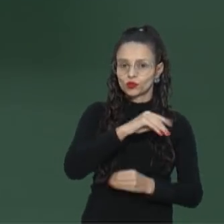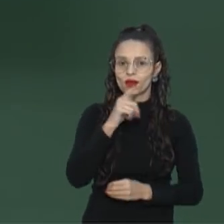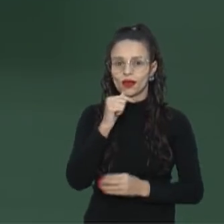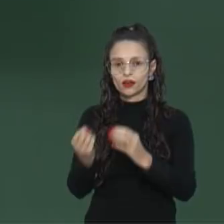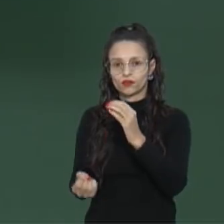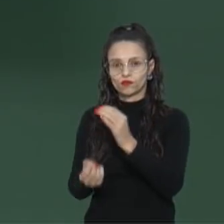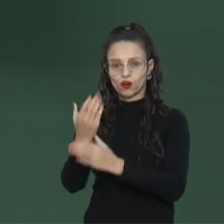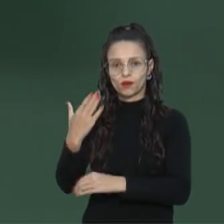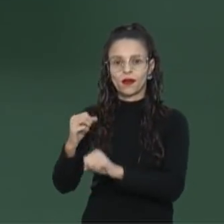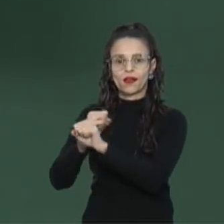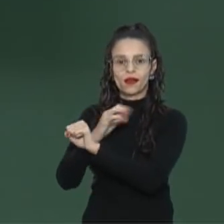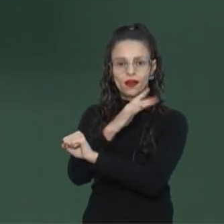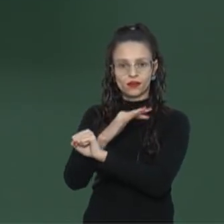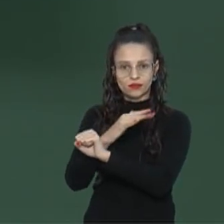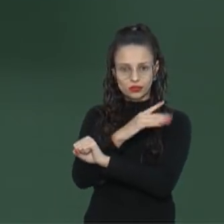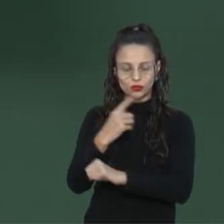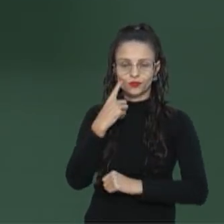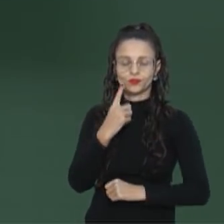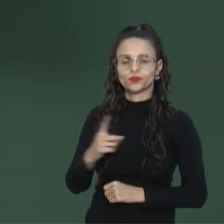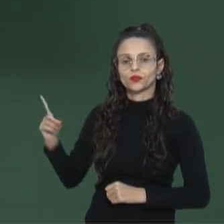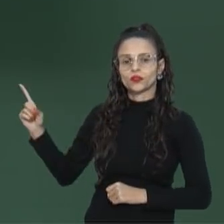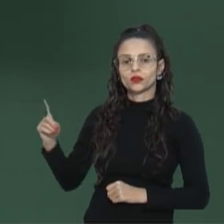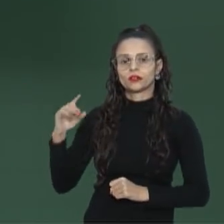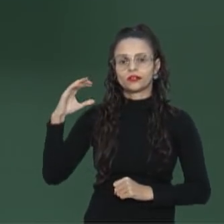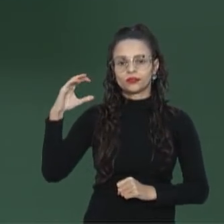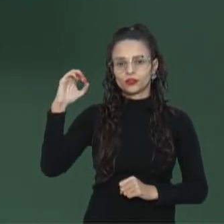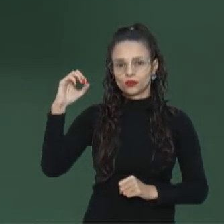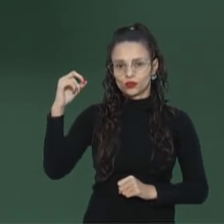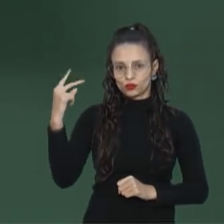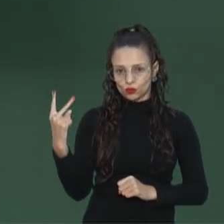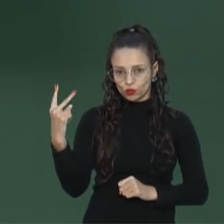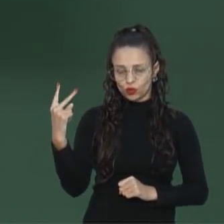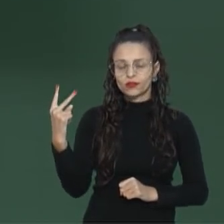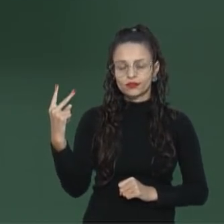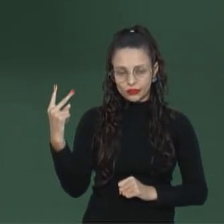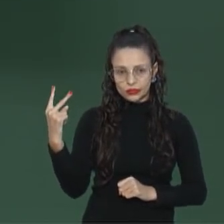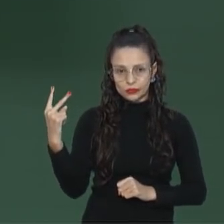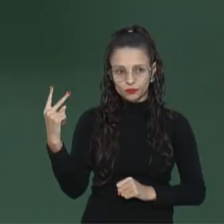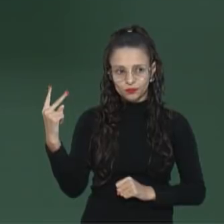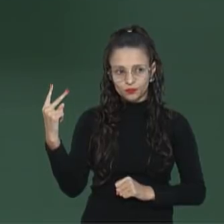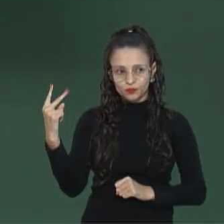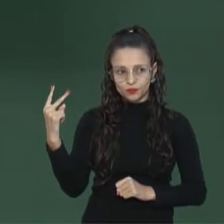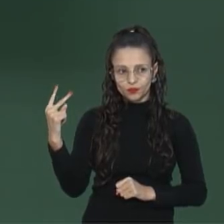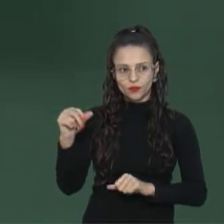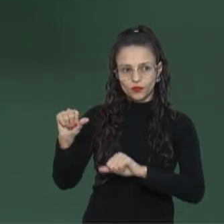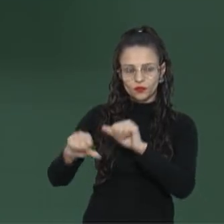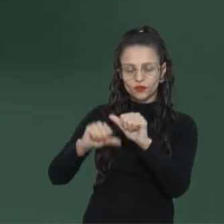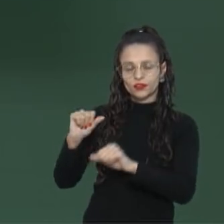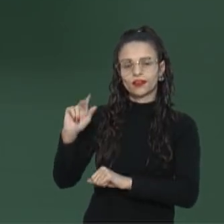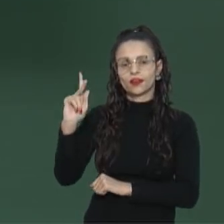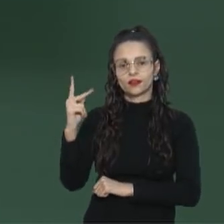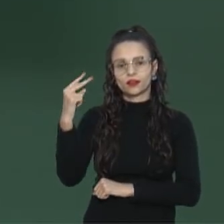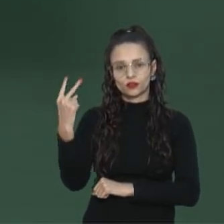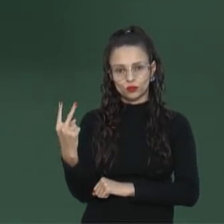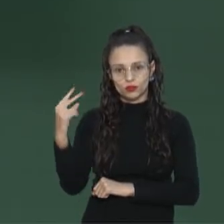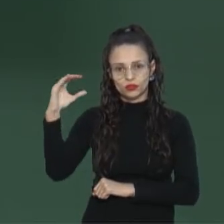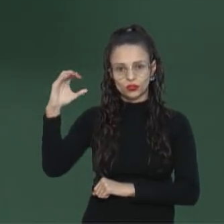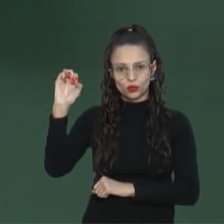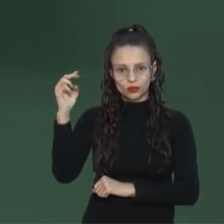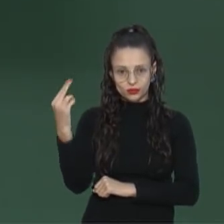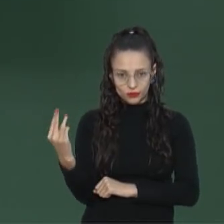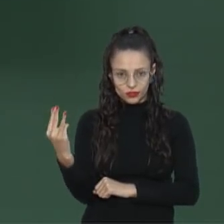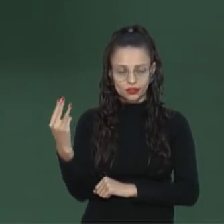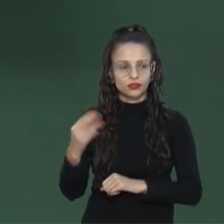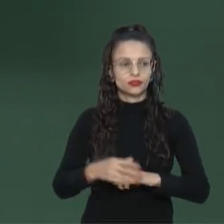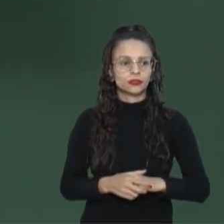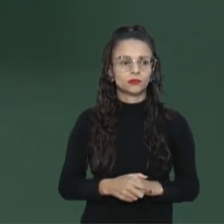ácidos. Está lá o CO2, ele tende a ganhar o H+ da água e virar H2CO3. Está